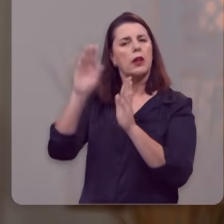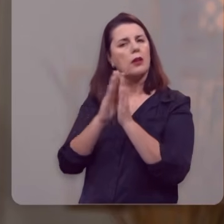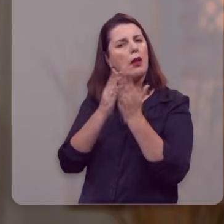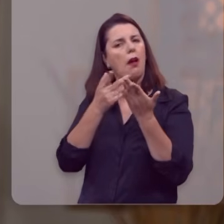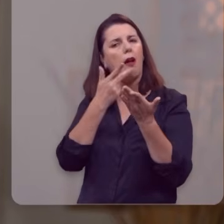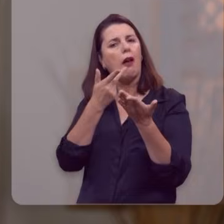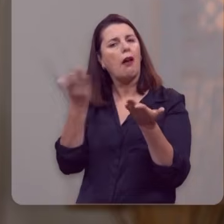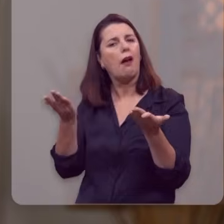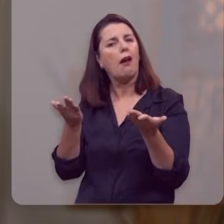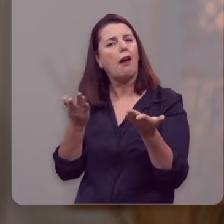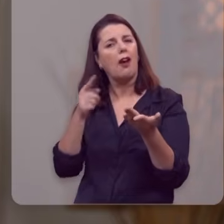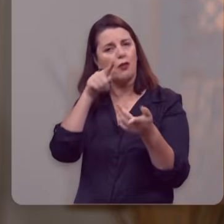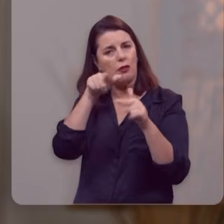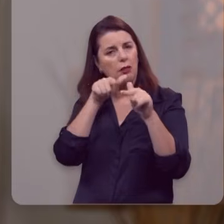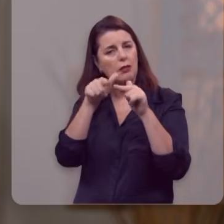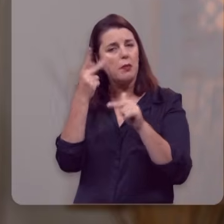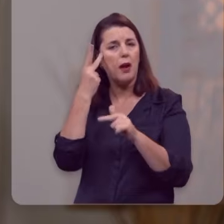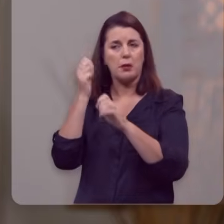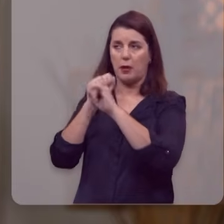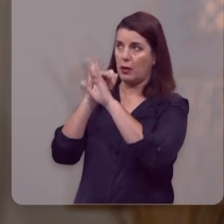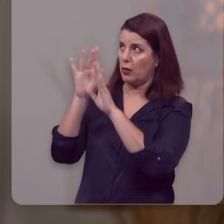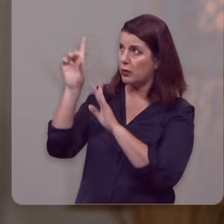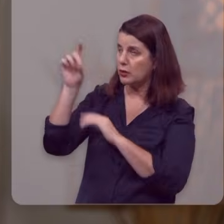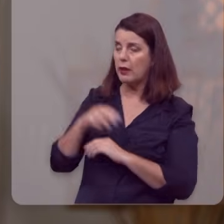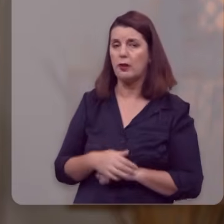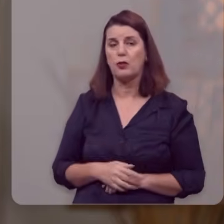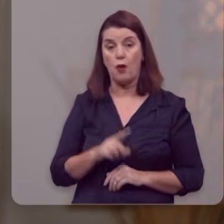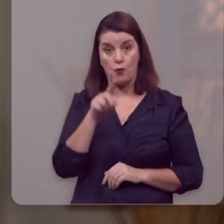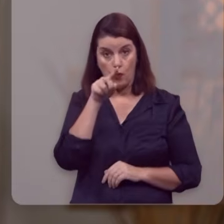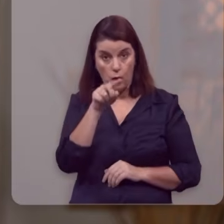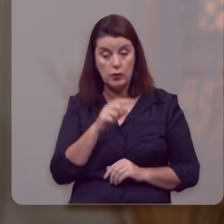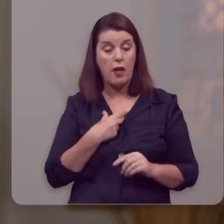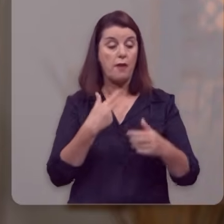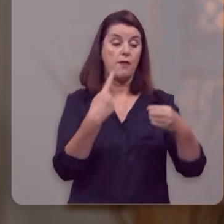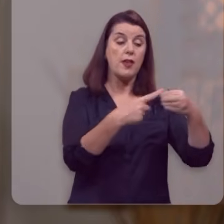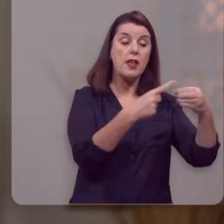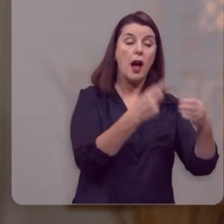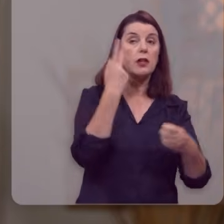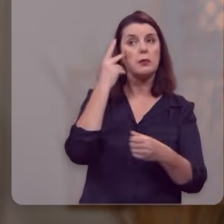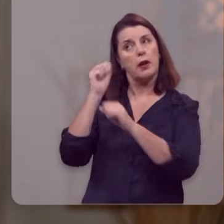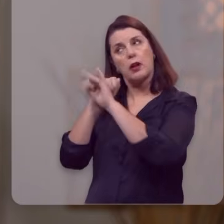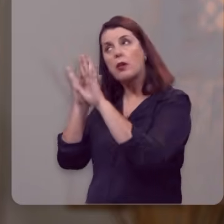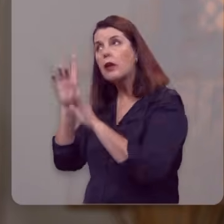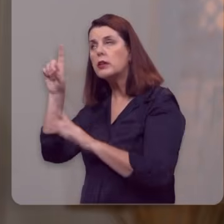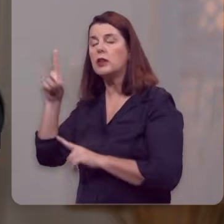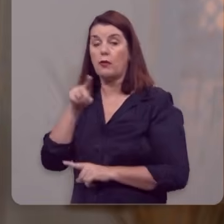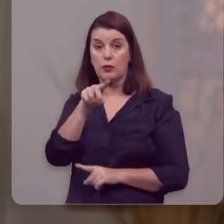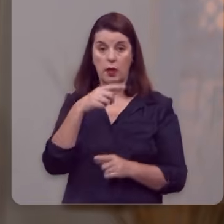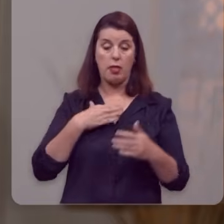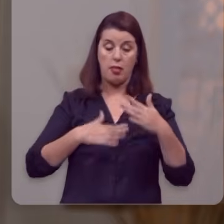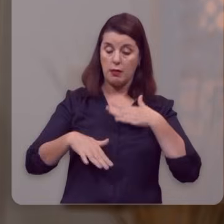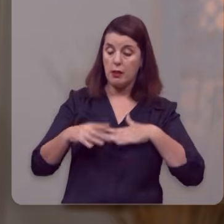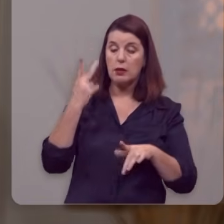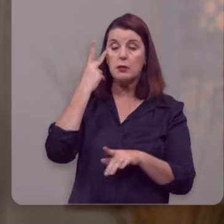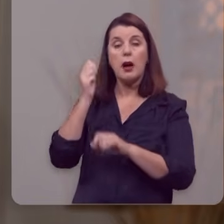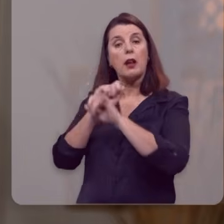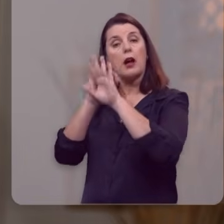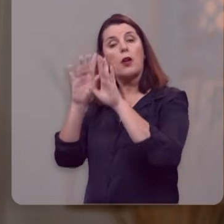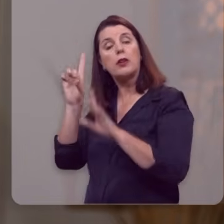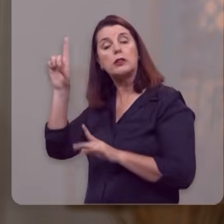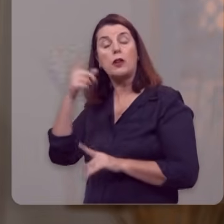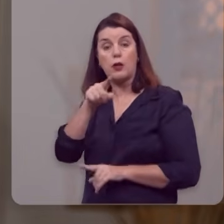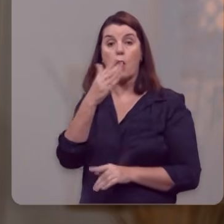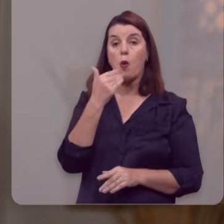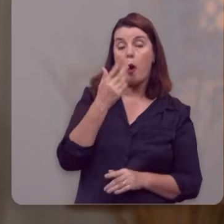de Deus. Você trabalha para a glória de Deus, você viaja para a glória de Deus, você descansa para a glória de Deus,